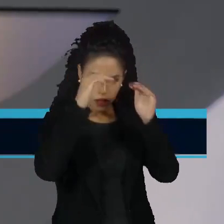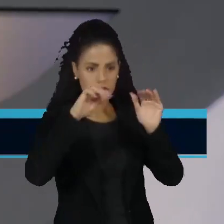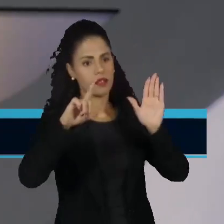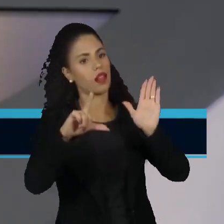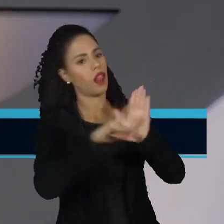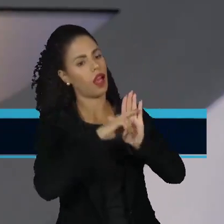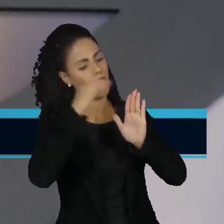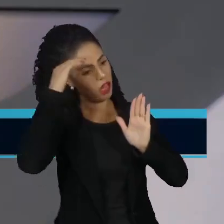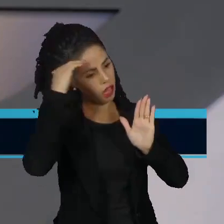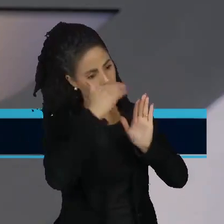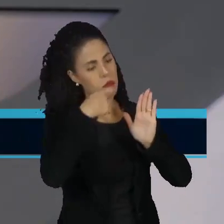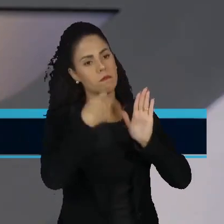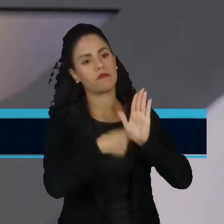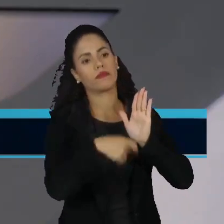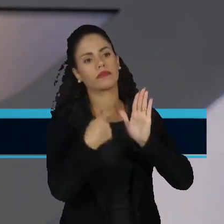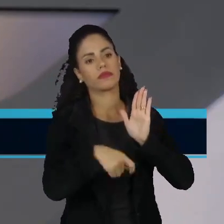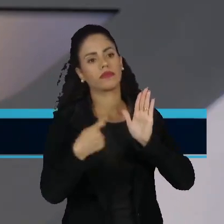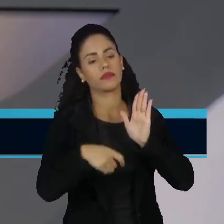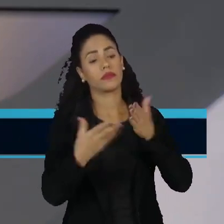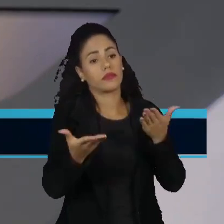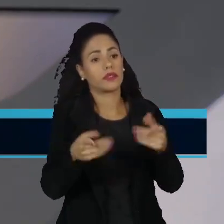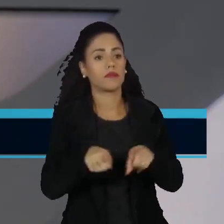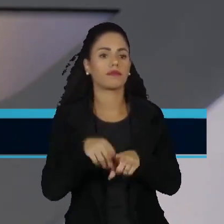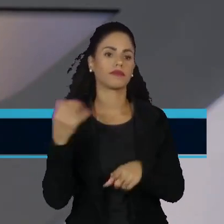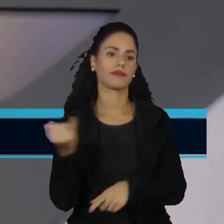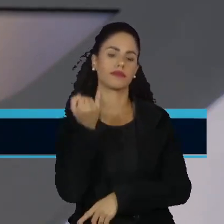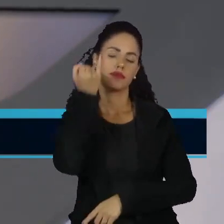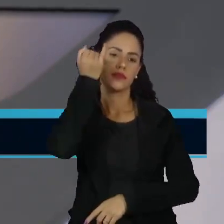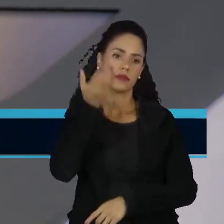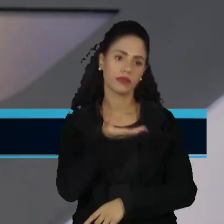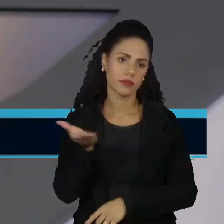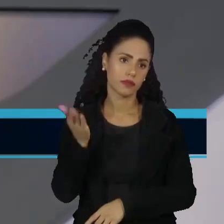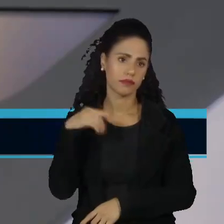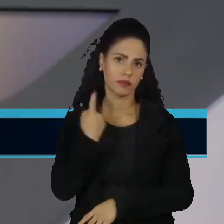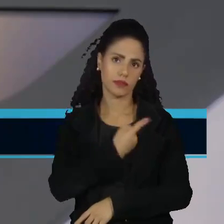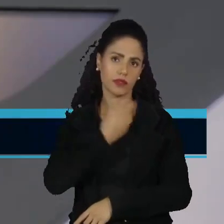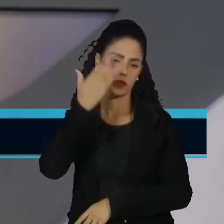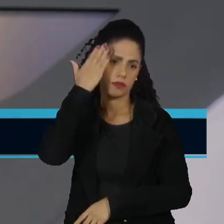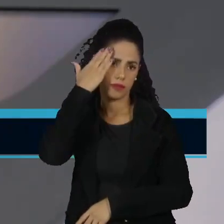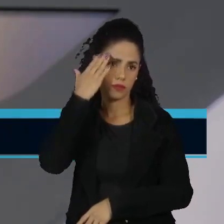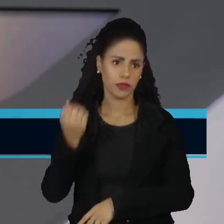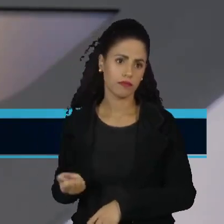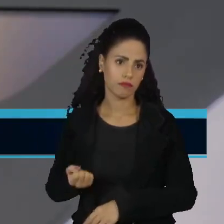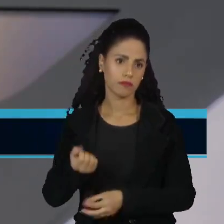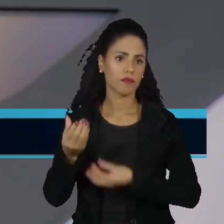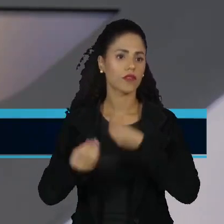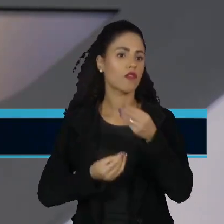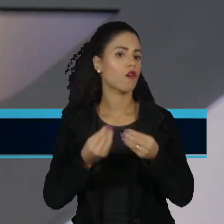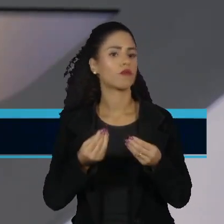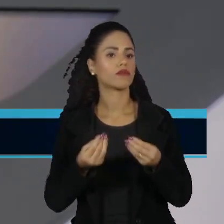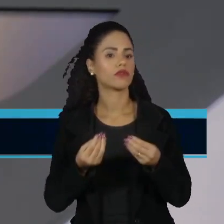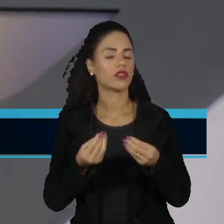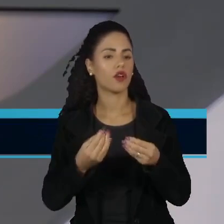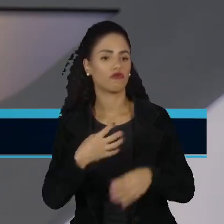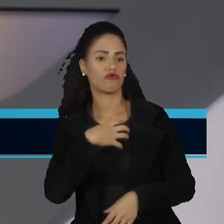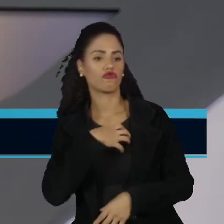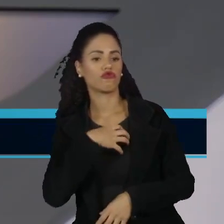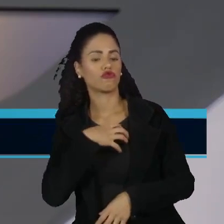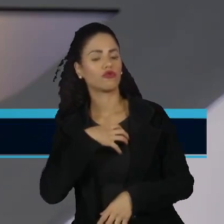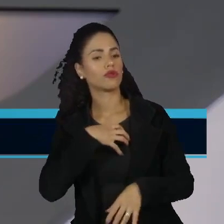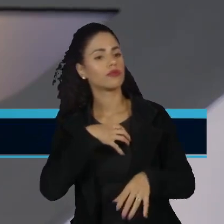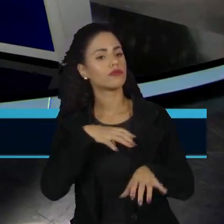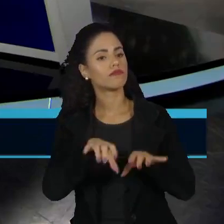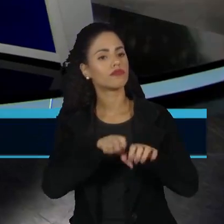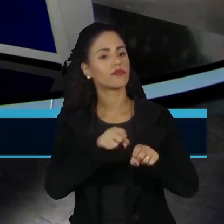e existe esse lado muito importante da formação, né, da nova elite. E assim